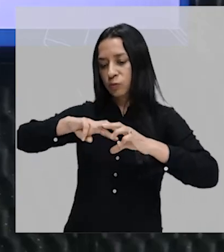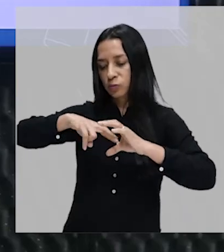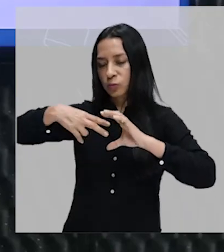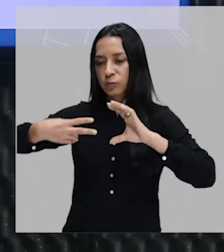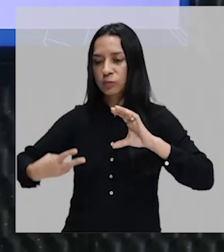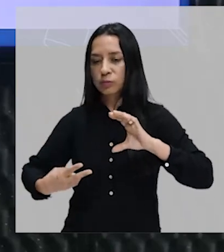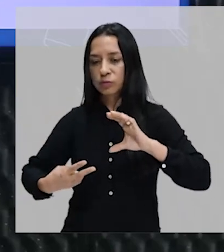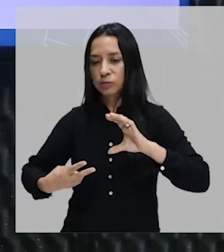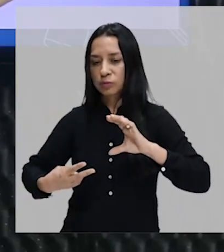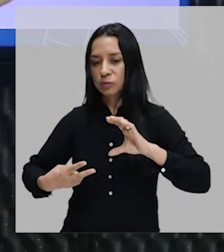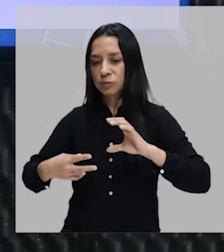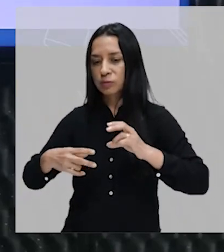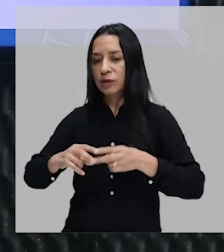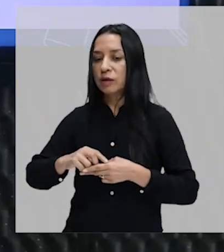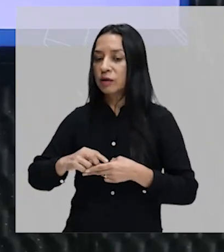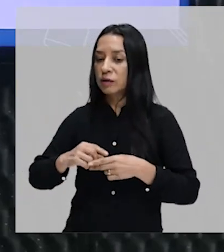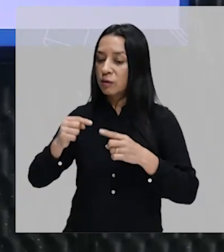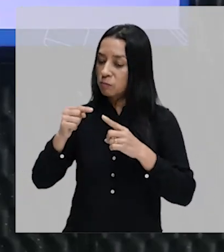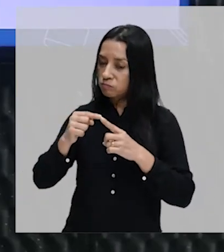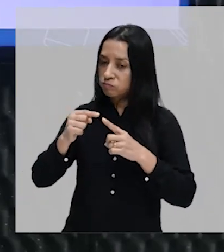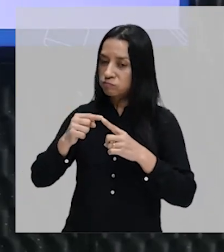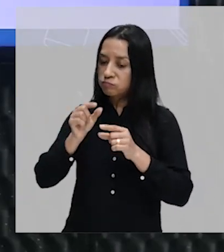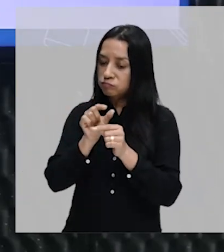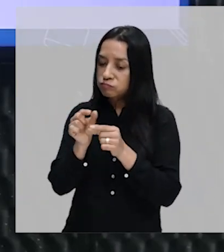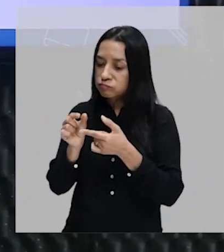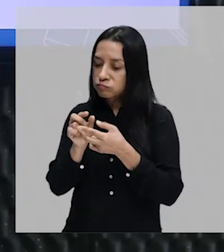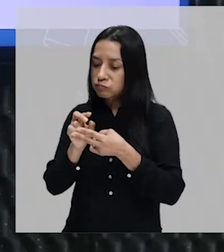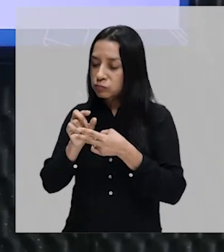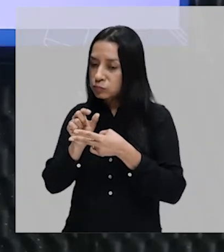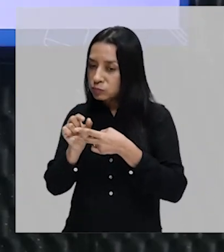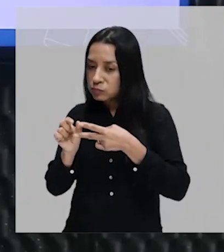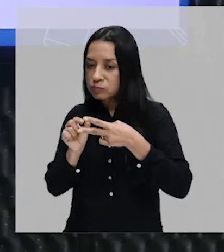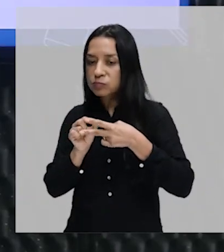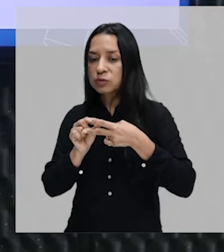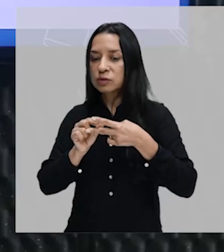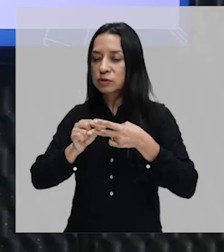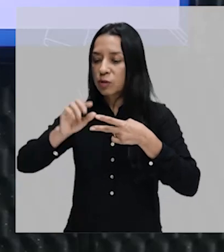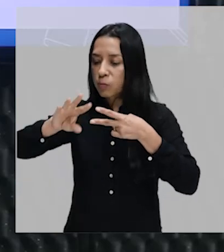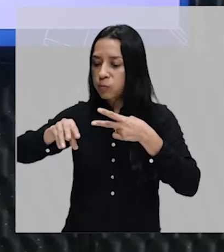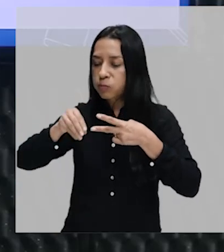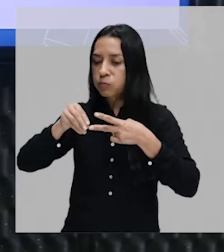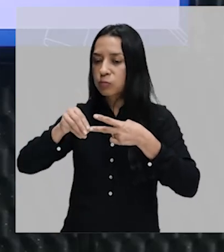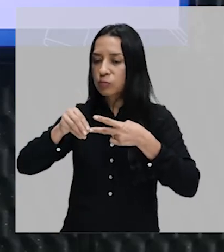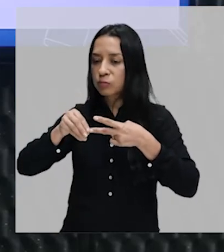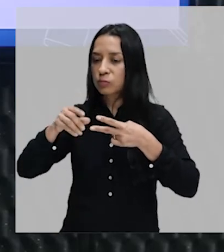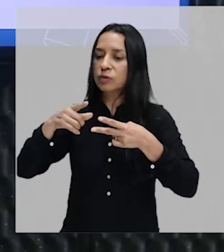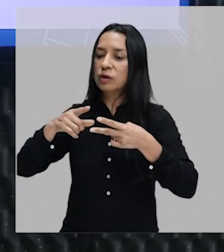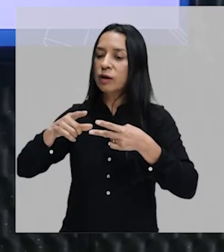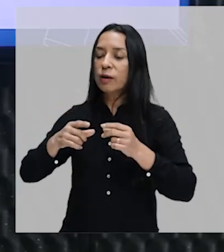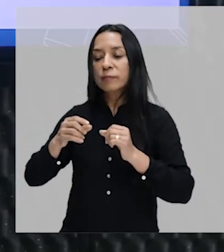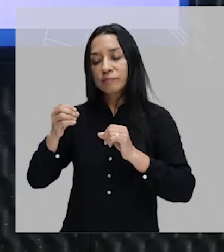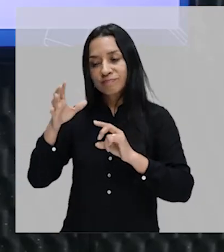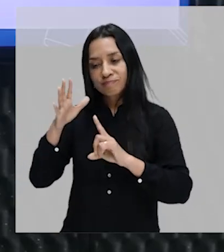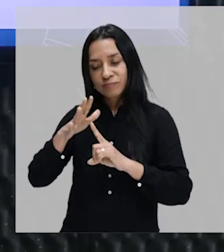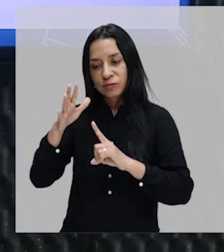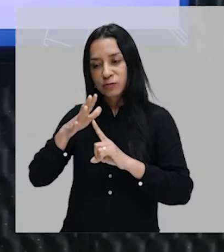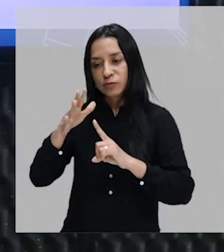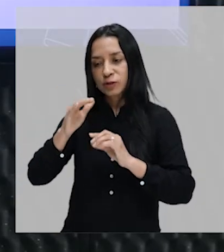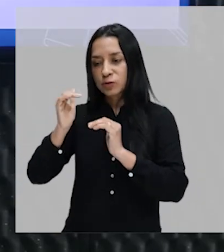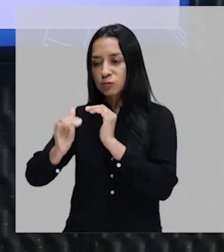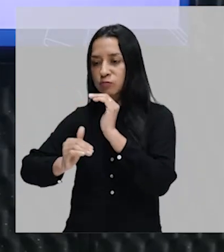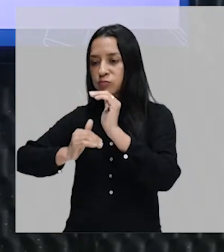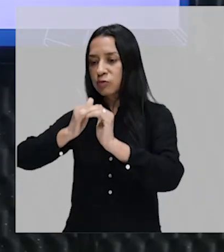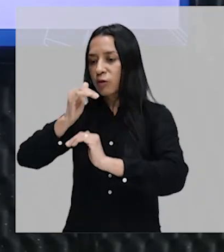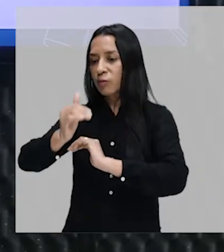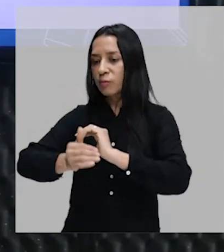eles promovem um aumento na variabilidade genética dos indivíduos, tá? Porque eles trazem novas características para a população.